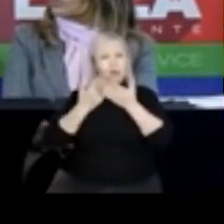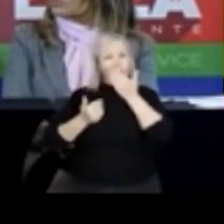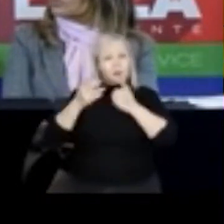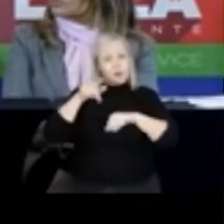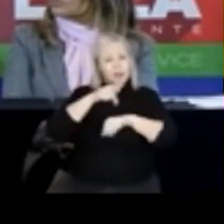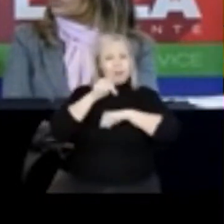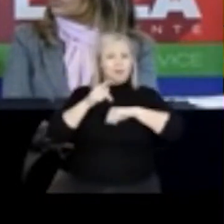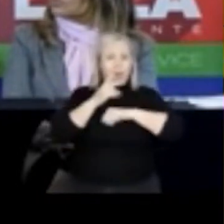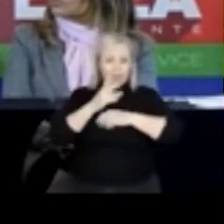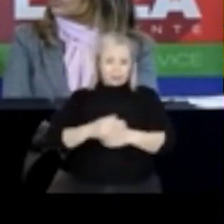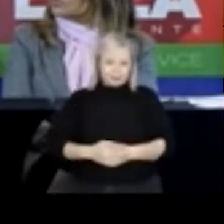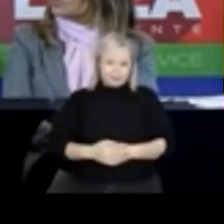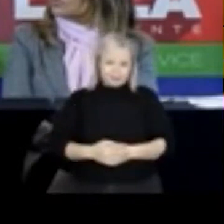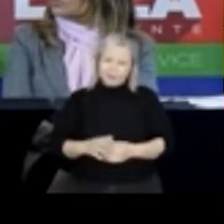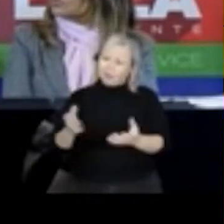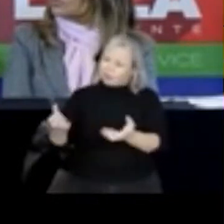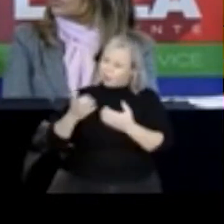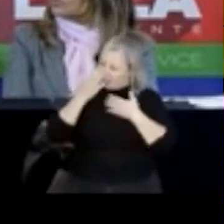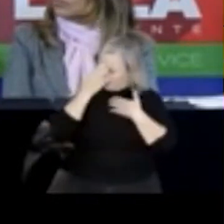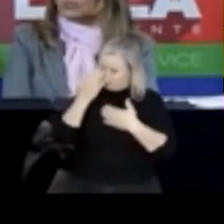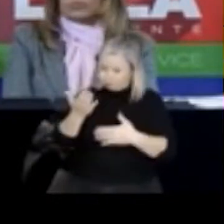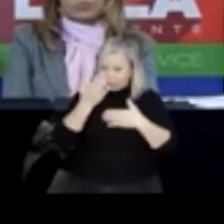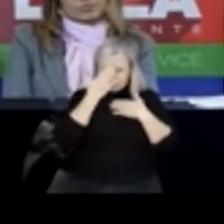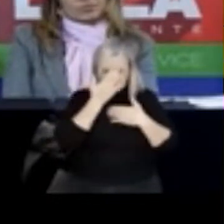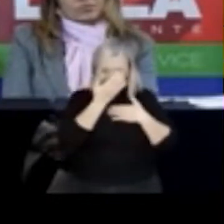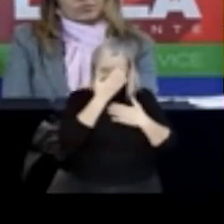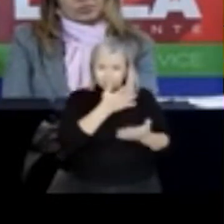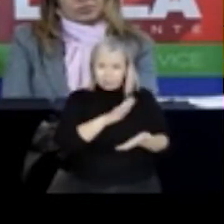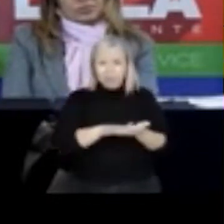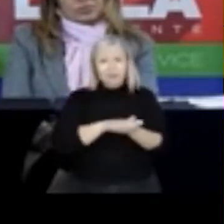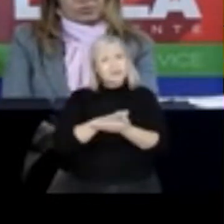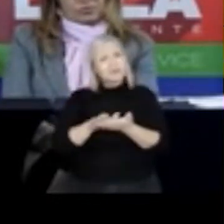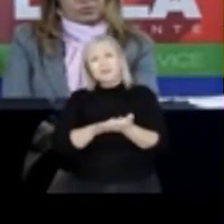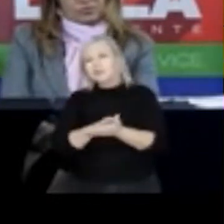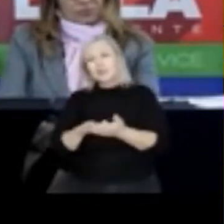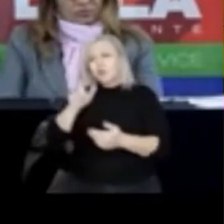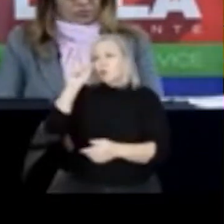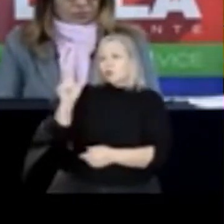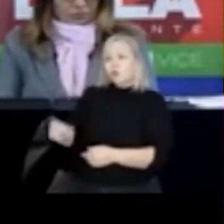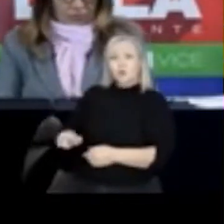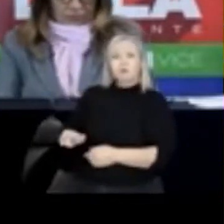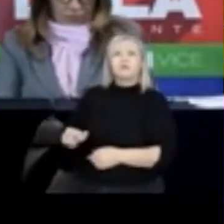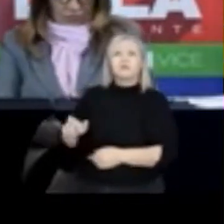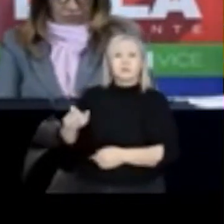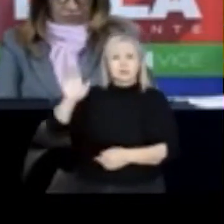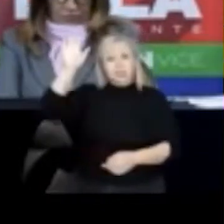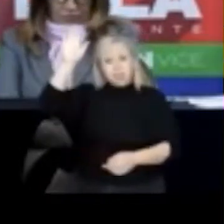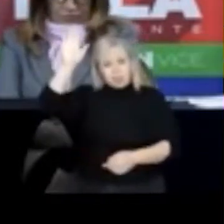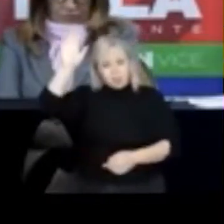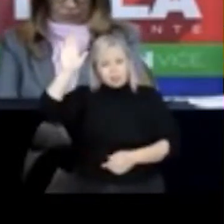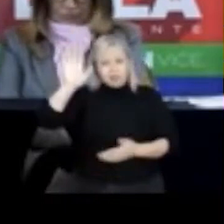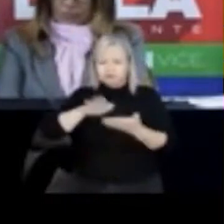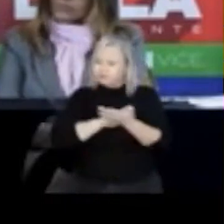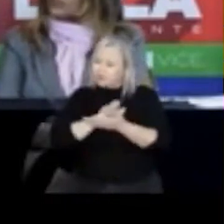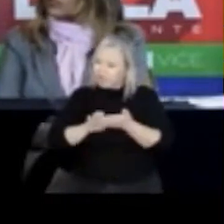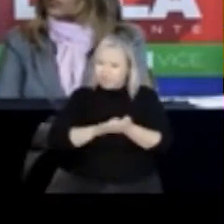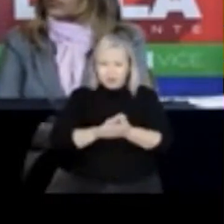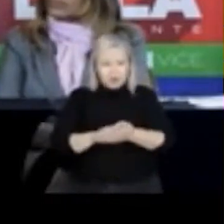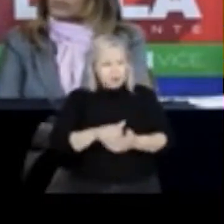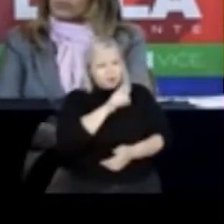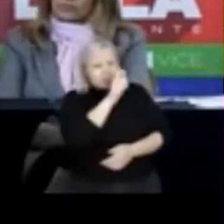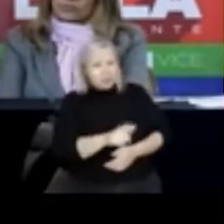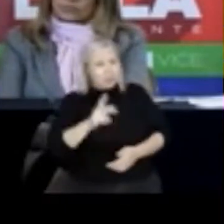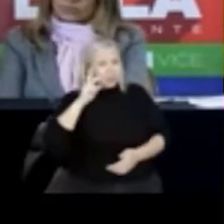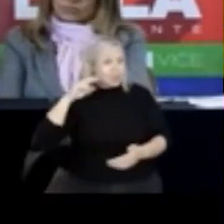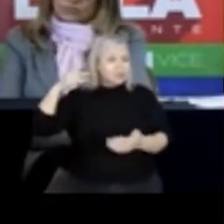a vocês. Nenhum candidato, eu vou dizer, nenhum candidato na história desse país